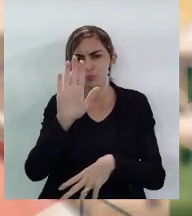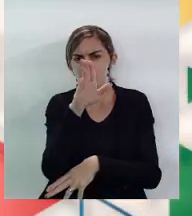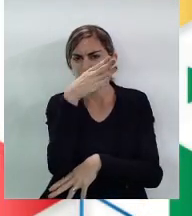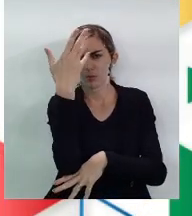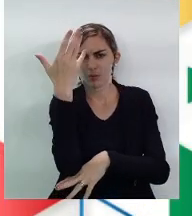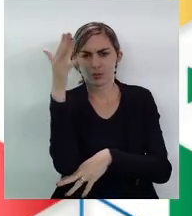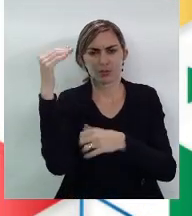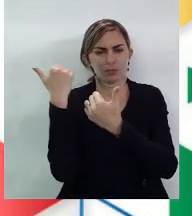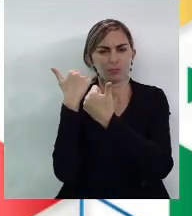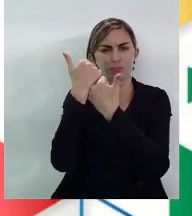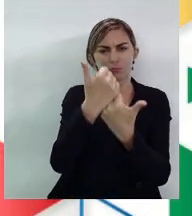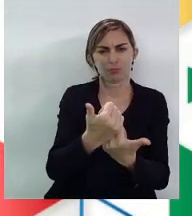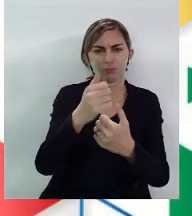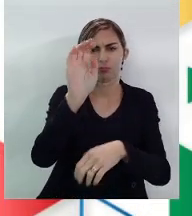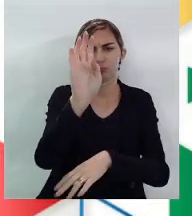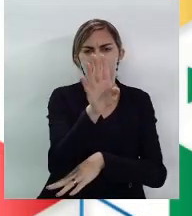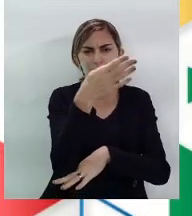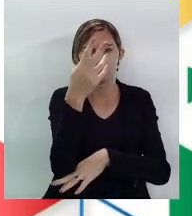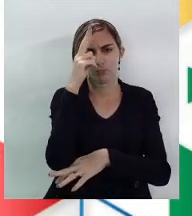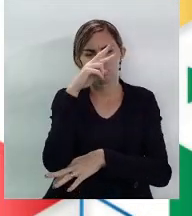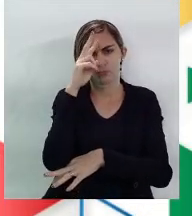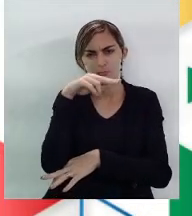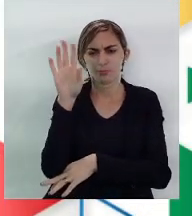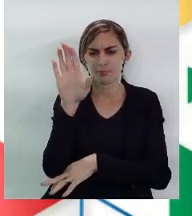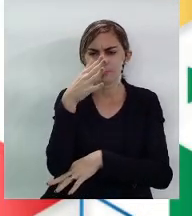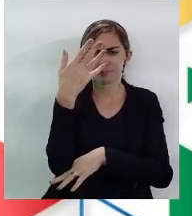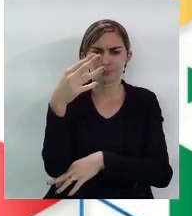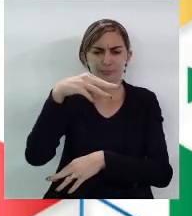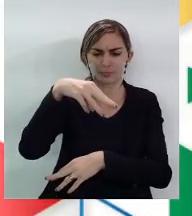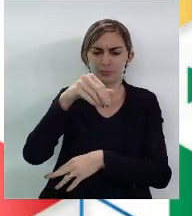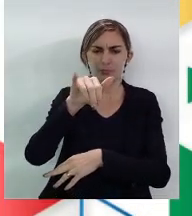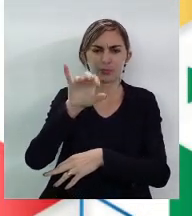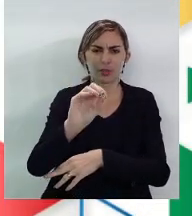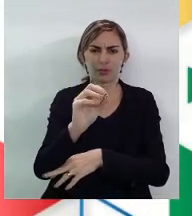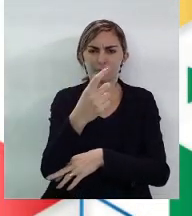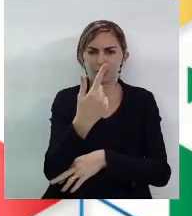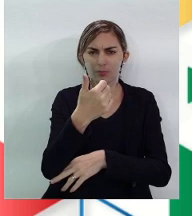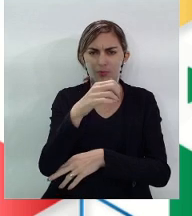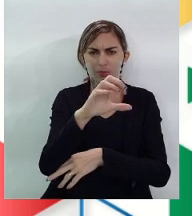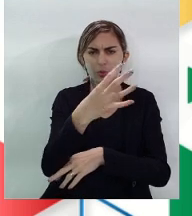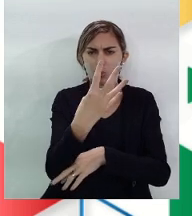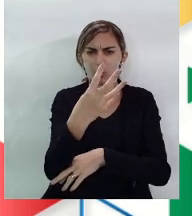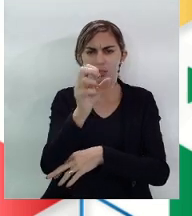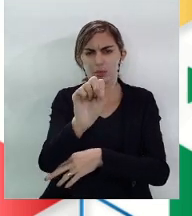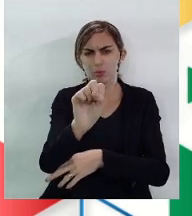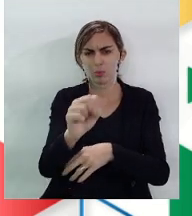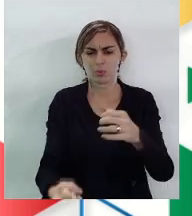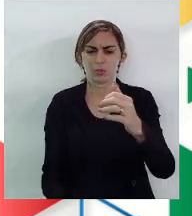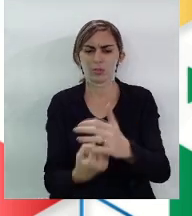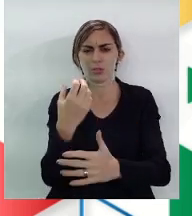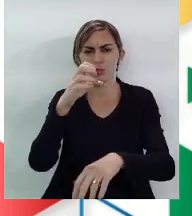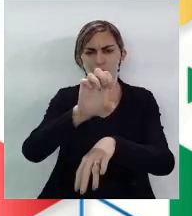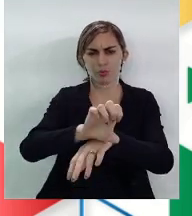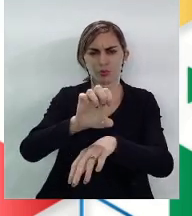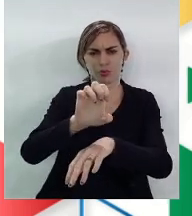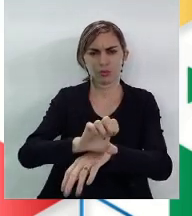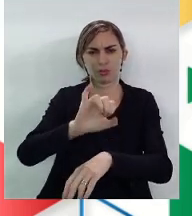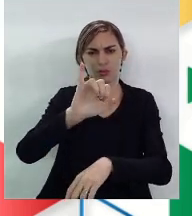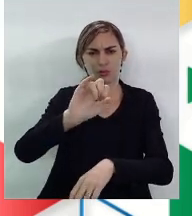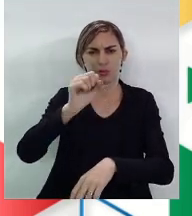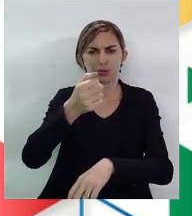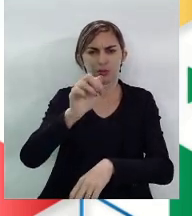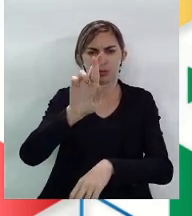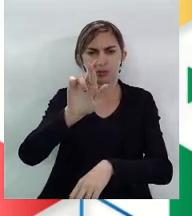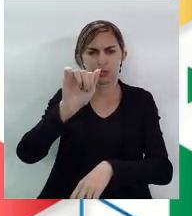a representação. Lembrar que em maio de 48 foi criado o Estado de